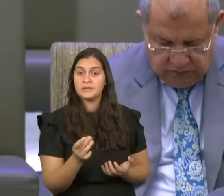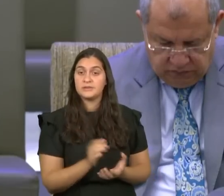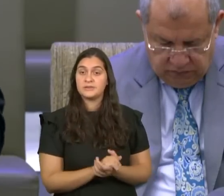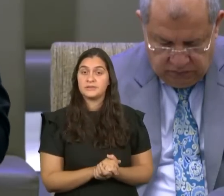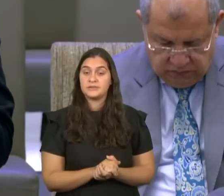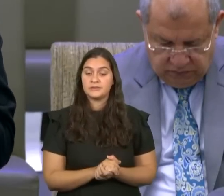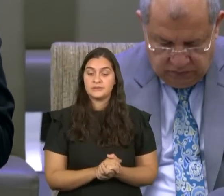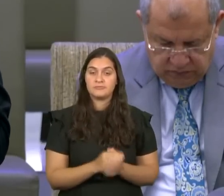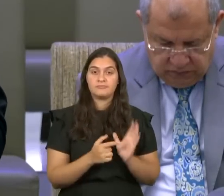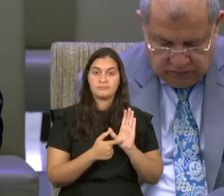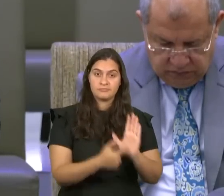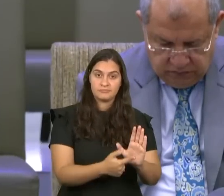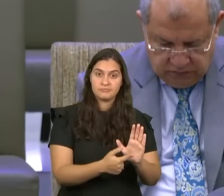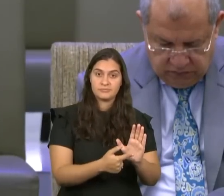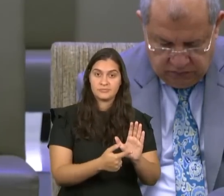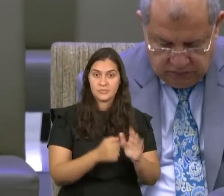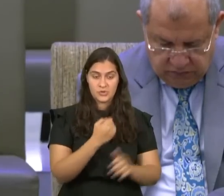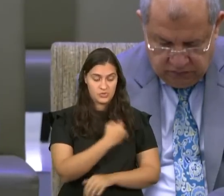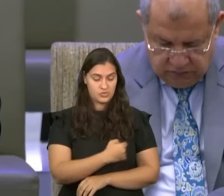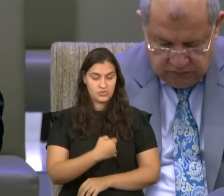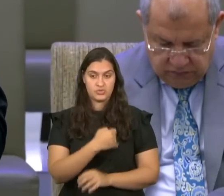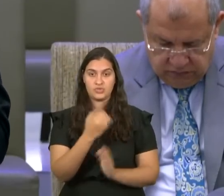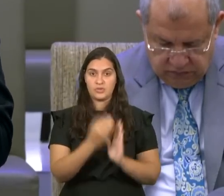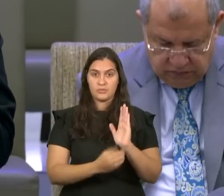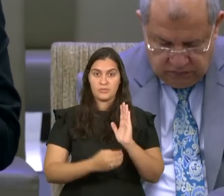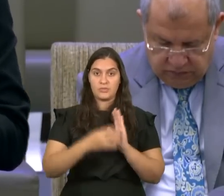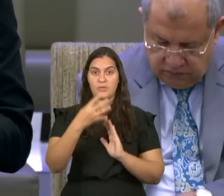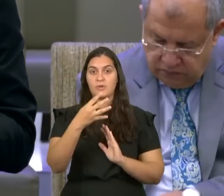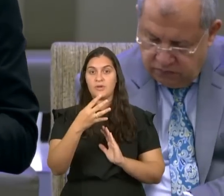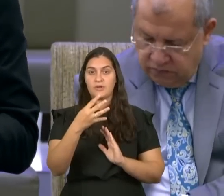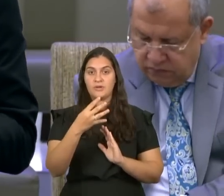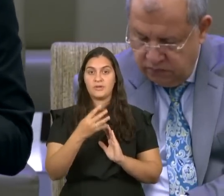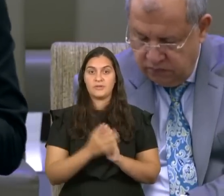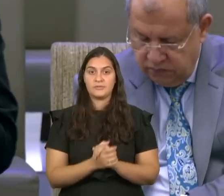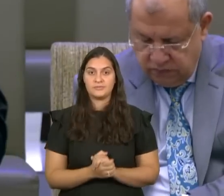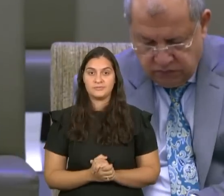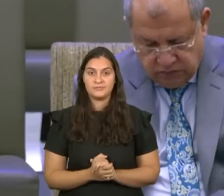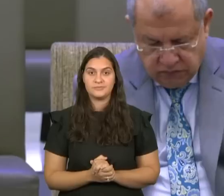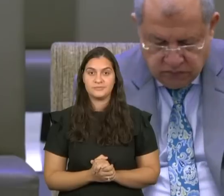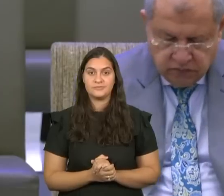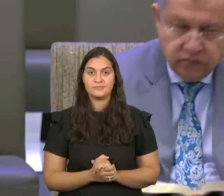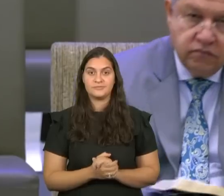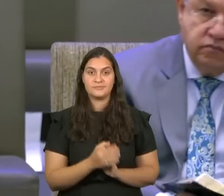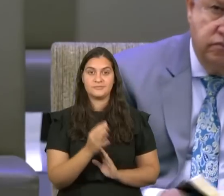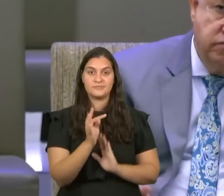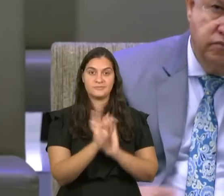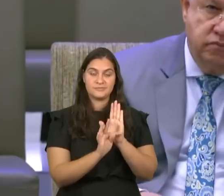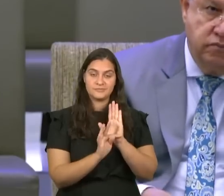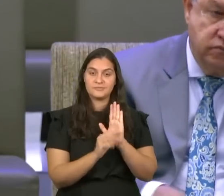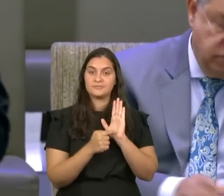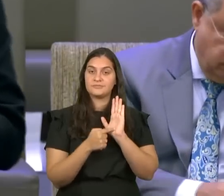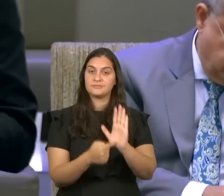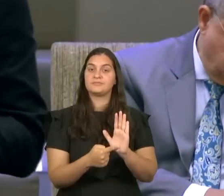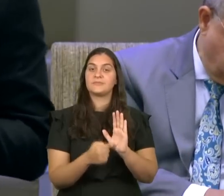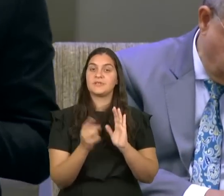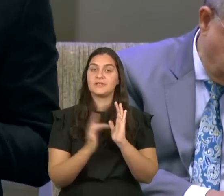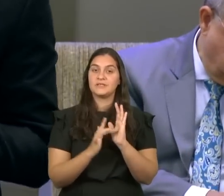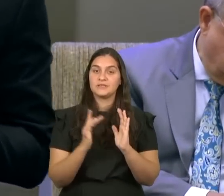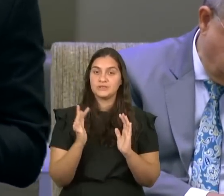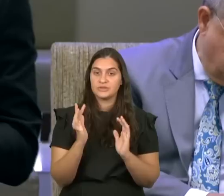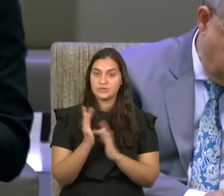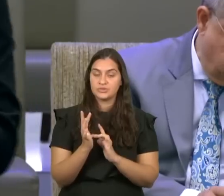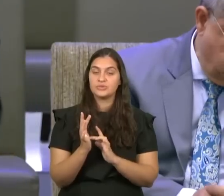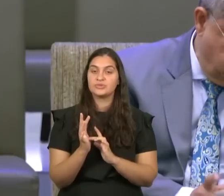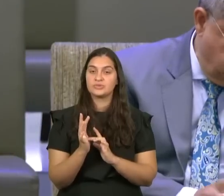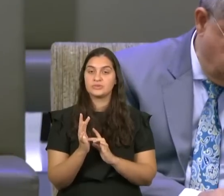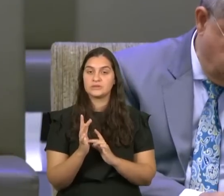encontra no Evangelho de João Capítulo 4 o texto sagrado diz que Jesus havia deixado a